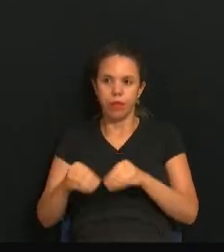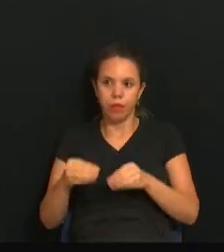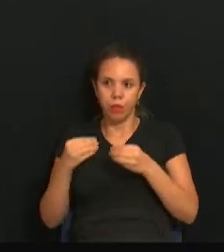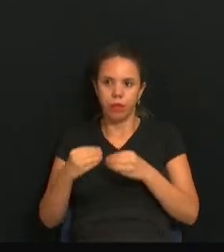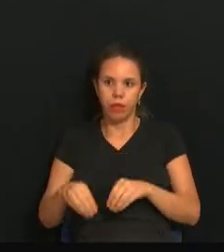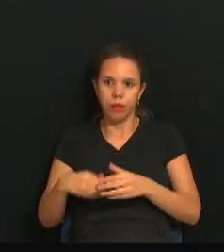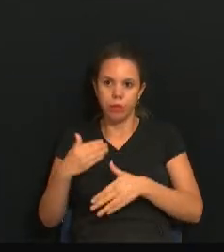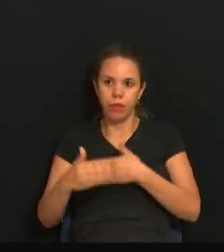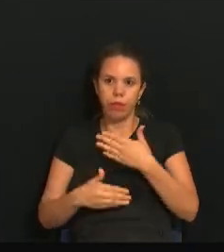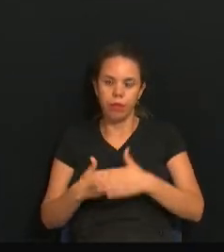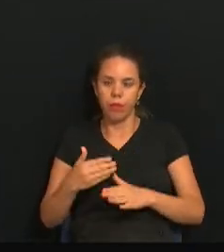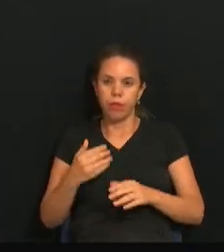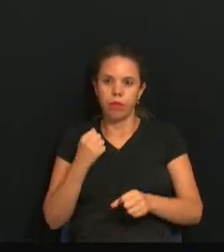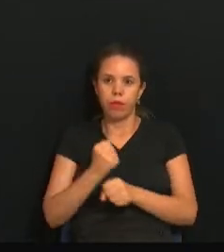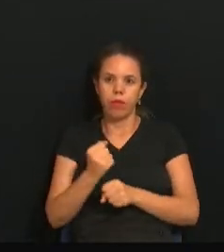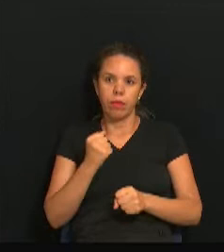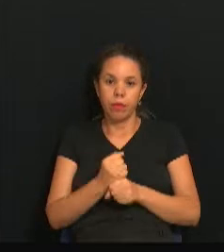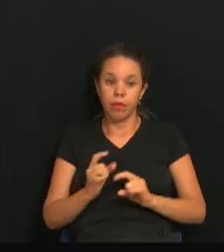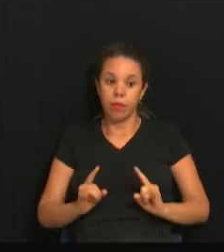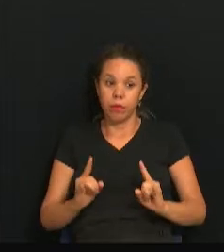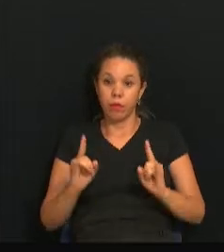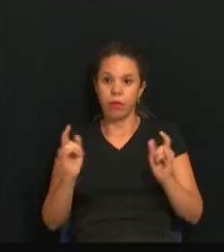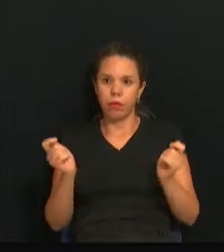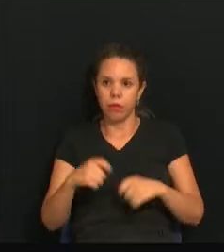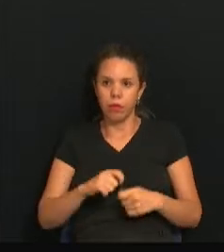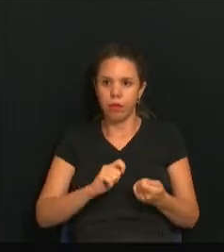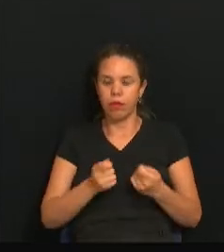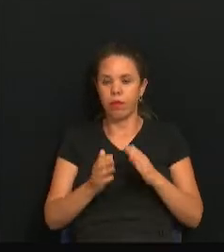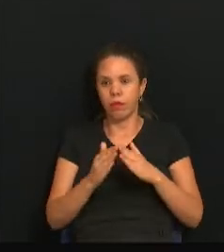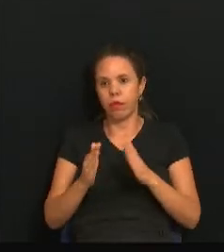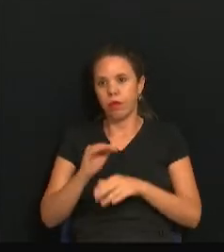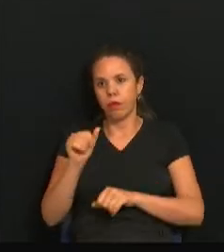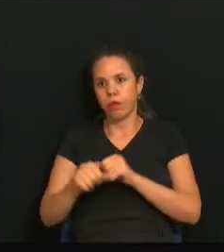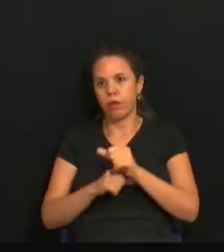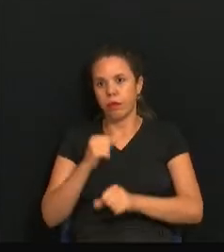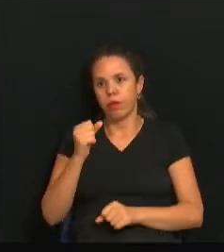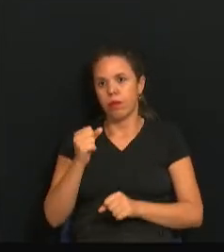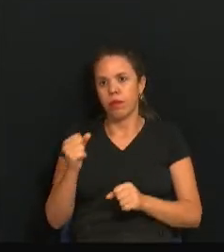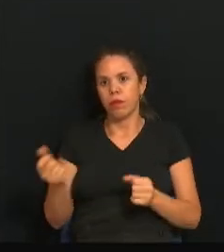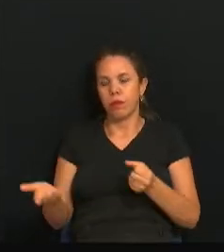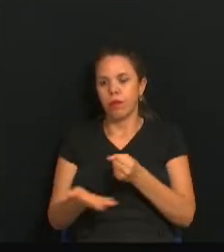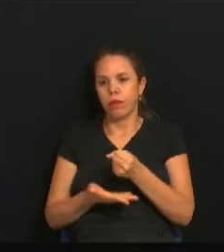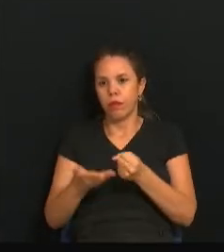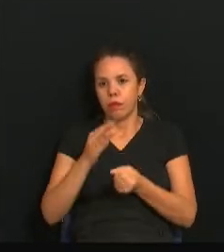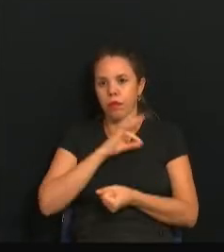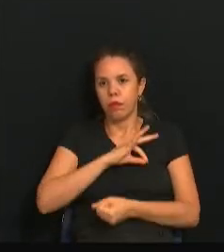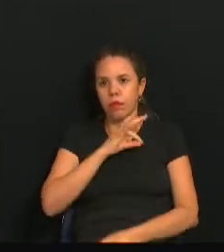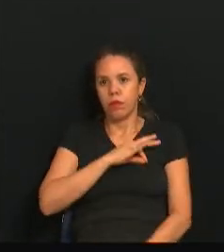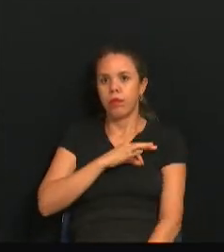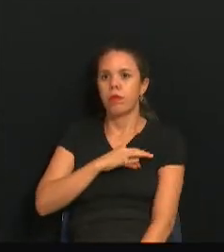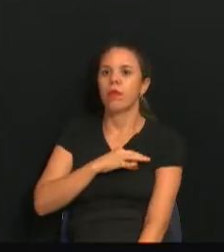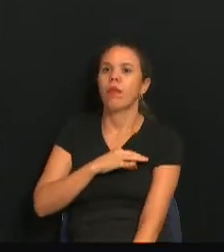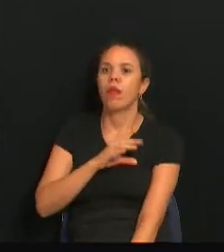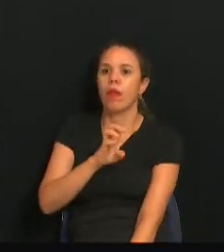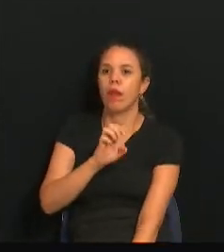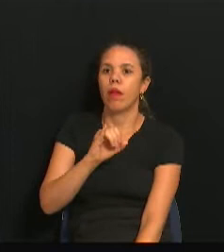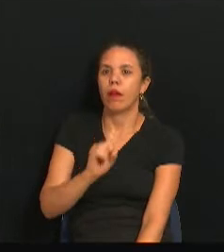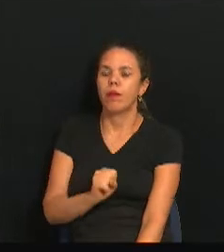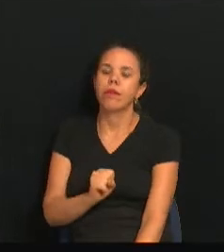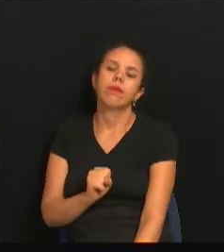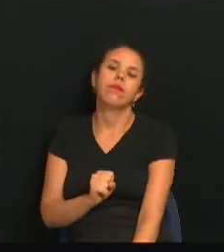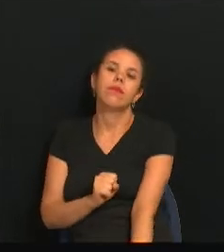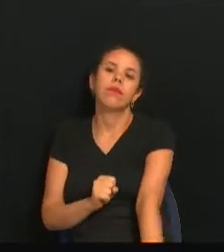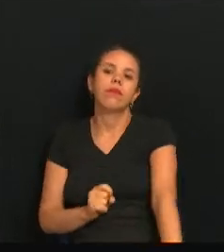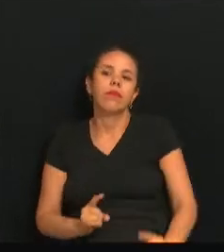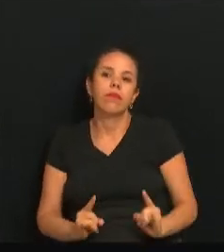em que empreendimentos que poderiam ser habitacionais sejam de baixa renda, os chamados EIs, empreendimento